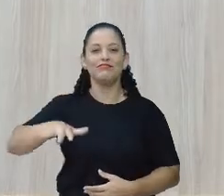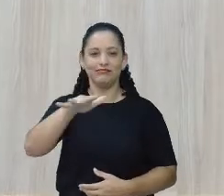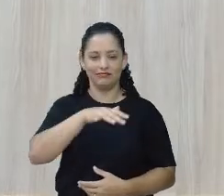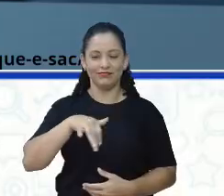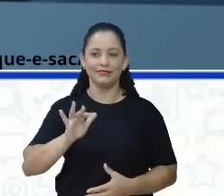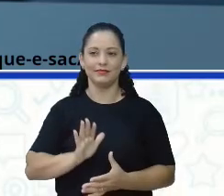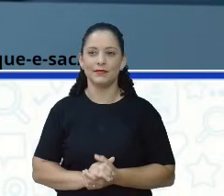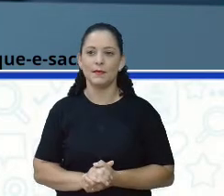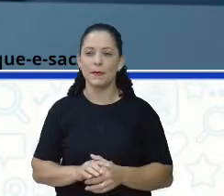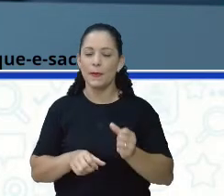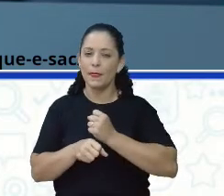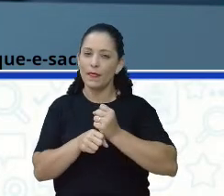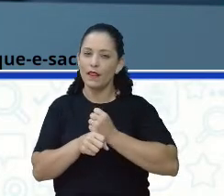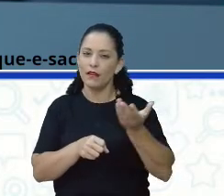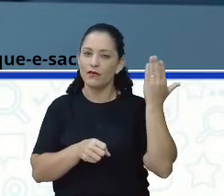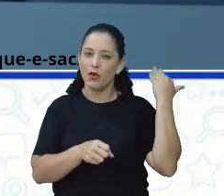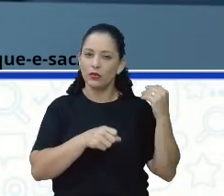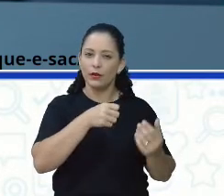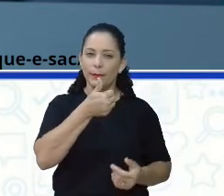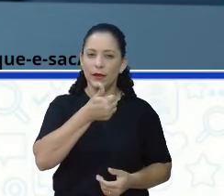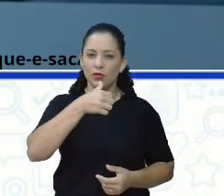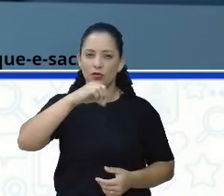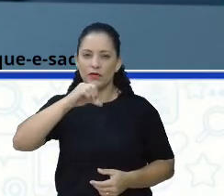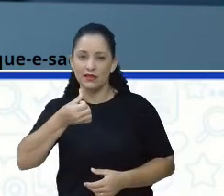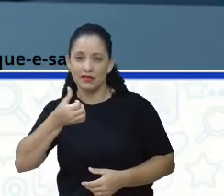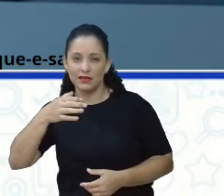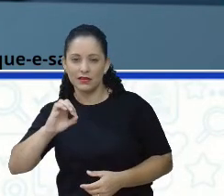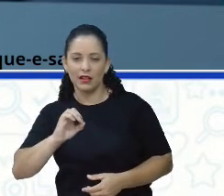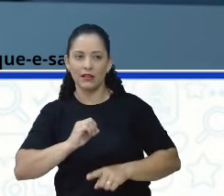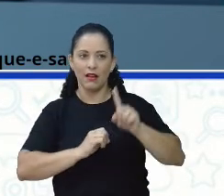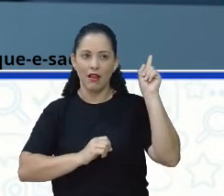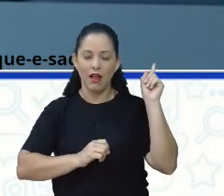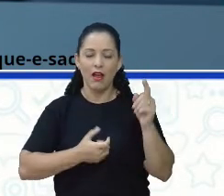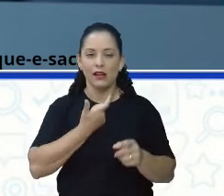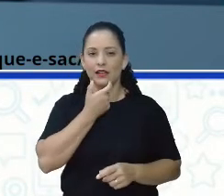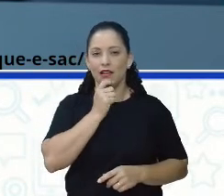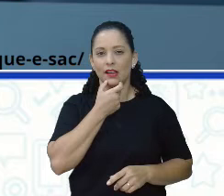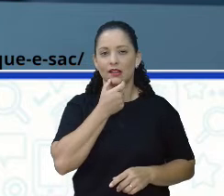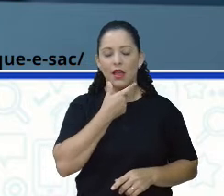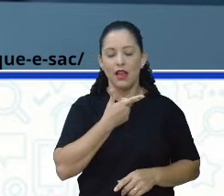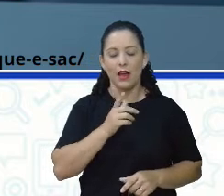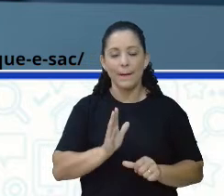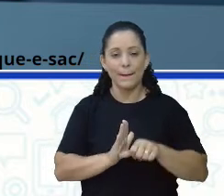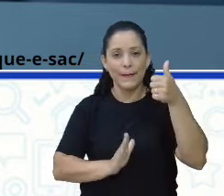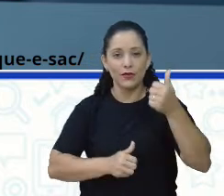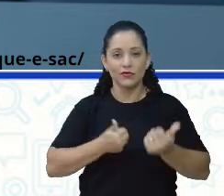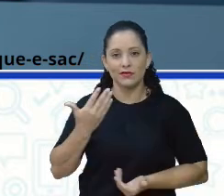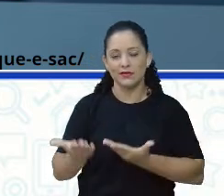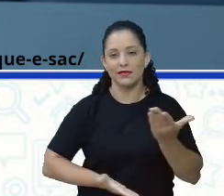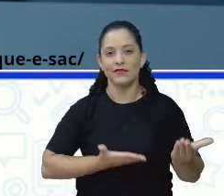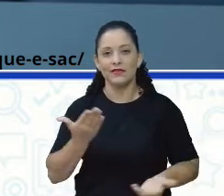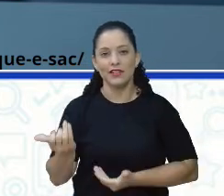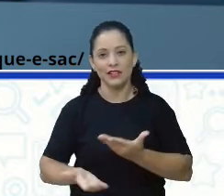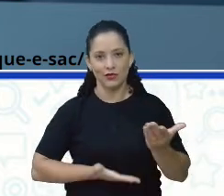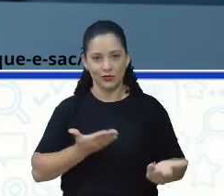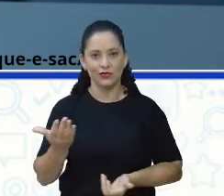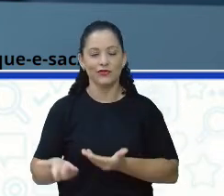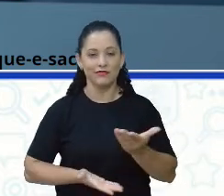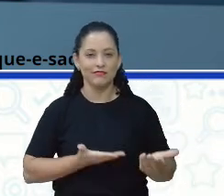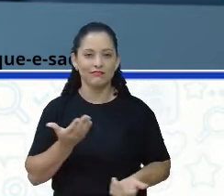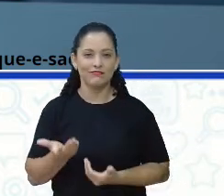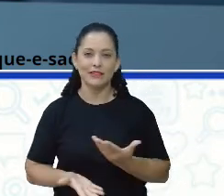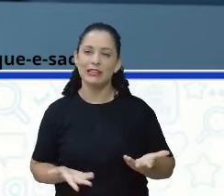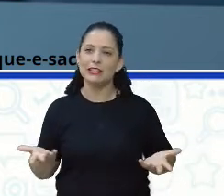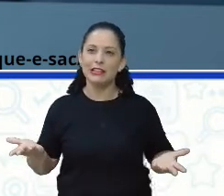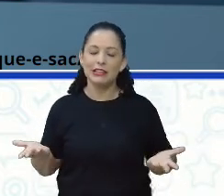por volta dos anos 60, lá na Inglaterra, com a evolução da telefonia, que surgiram os primeiros serviços de atendimento ao consumidor. E